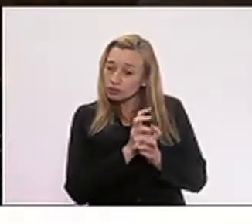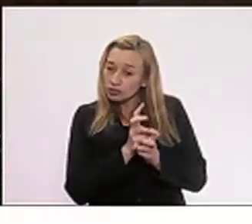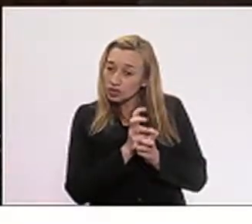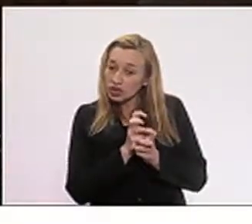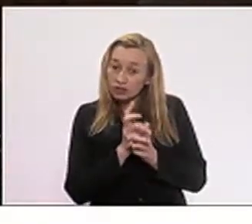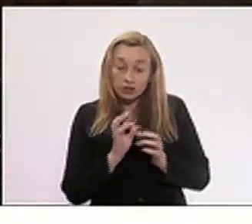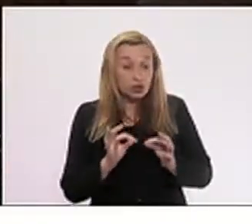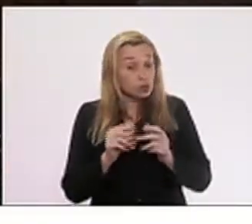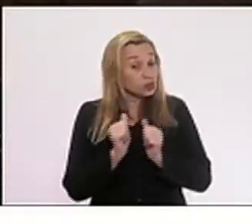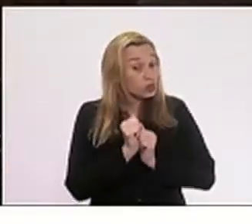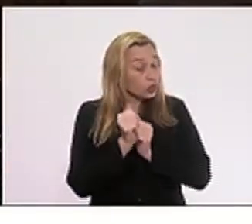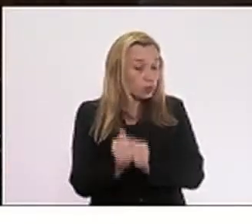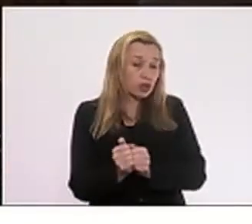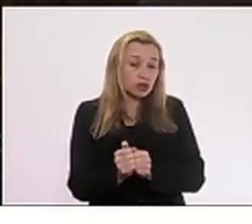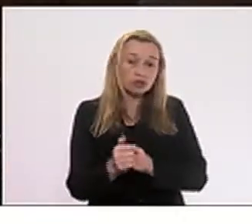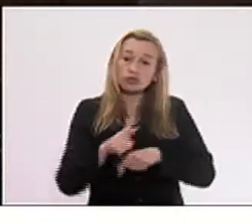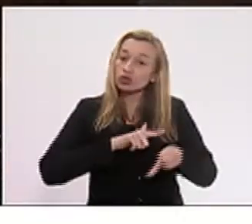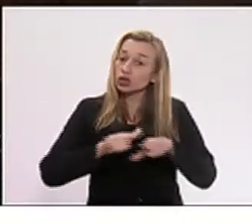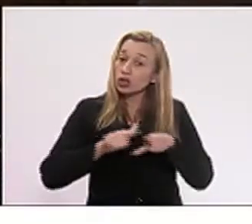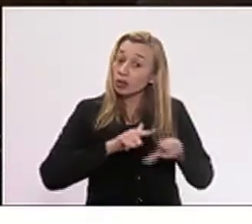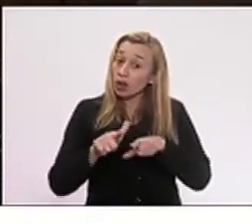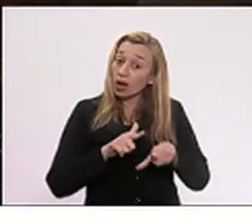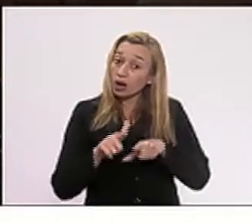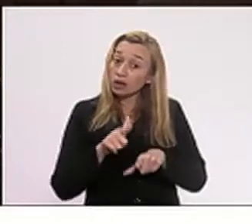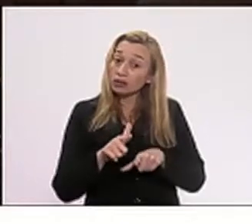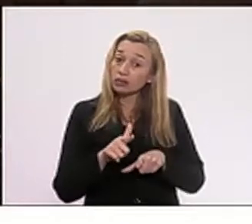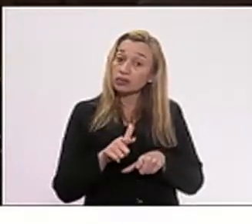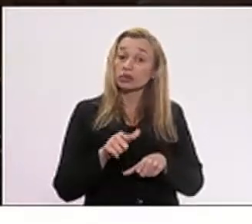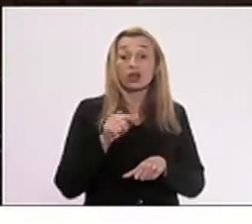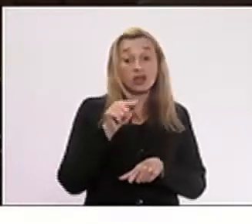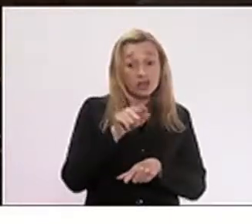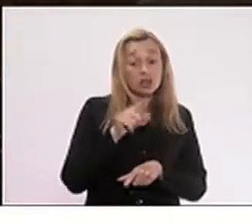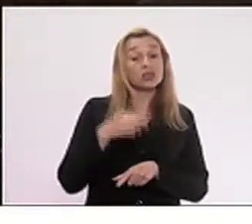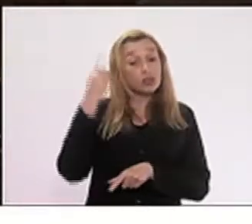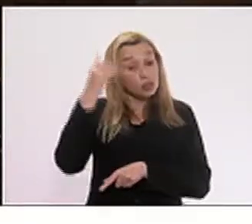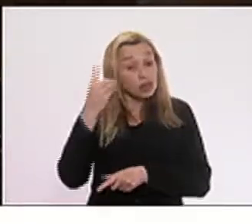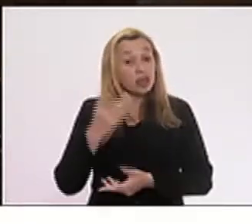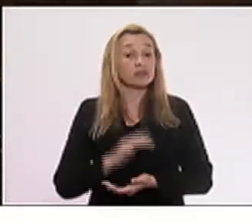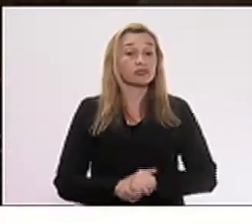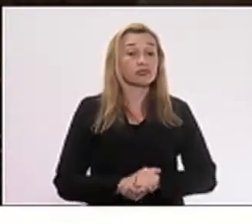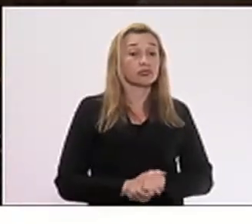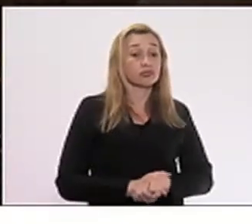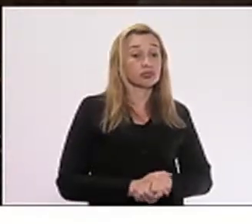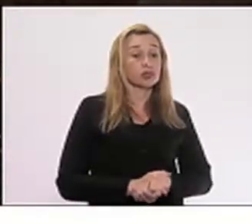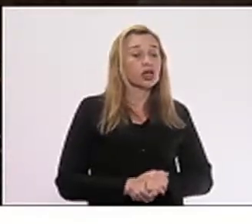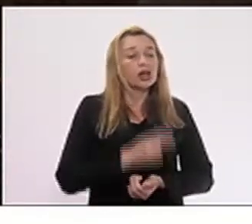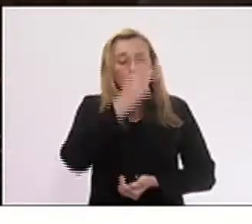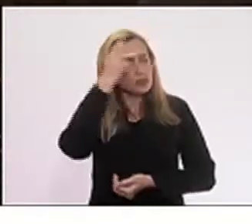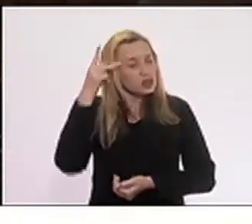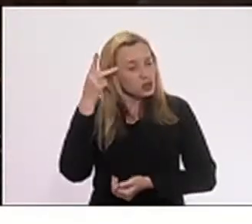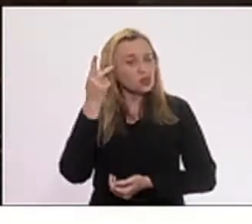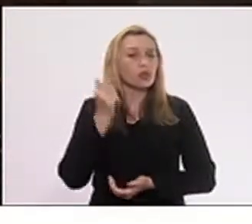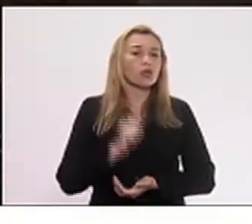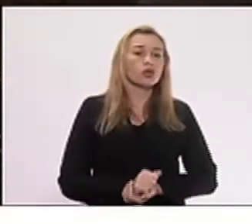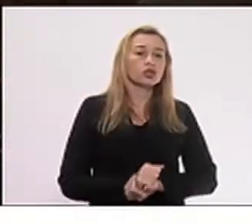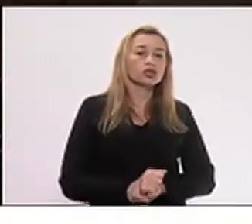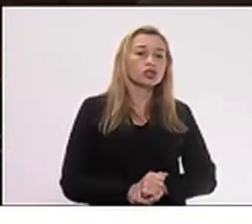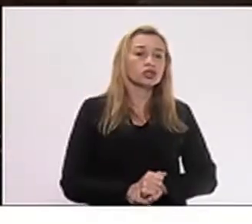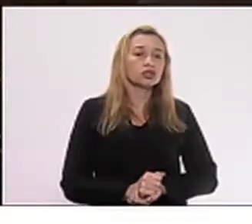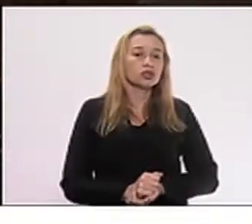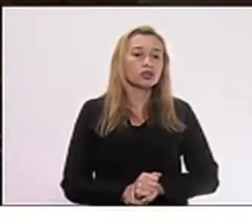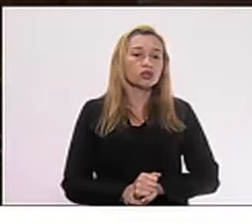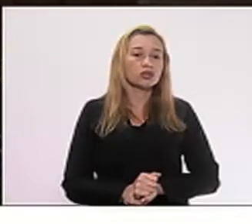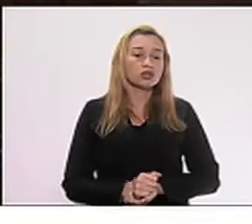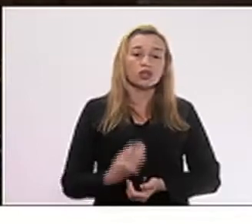ouvindo, acompanhando os trabalhos deste legislativo. E pessoas que estão, por exemplo, com as